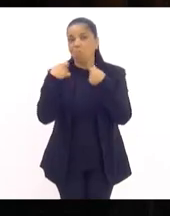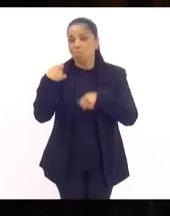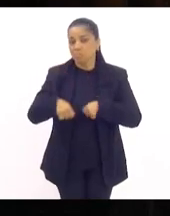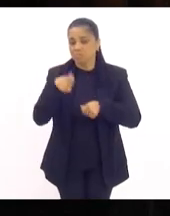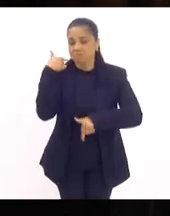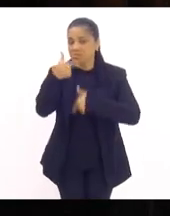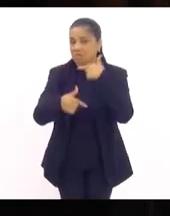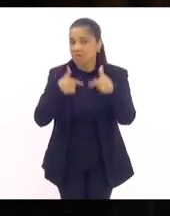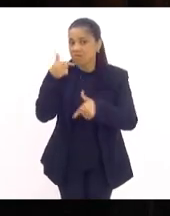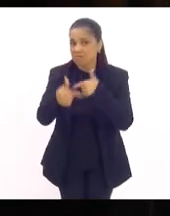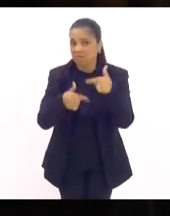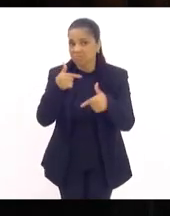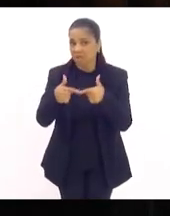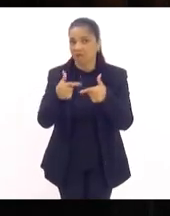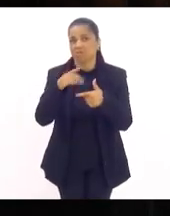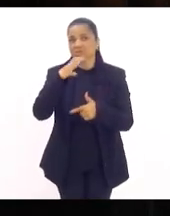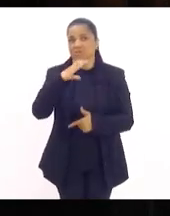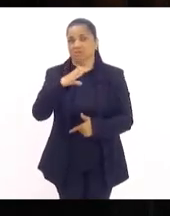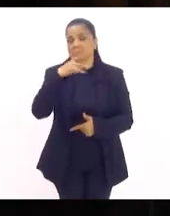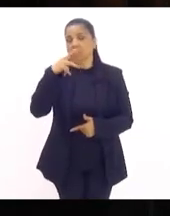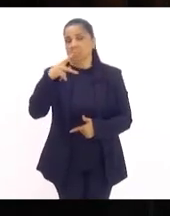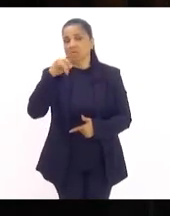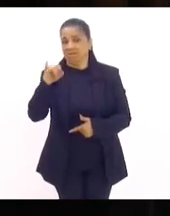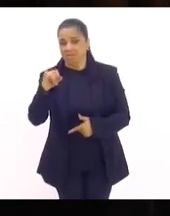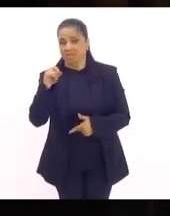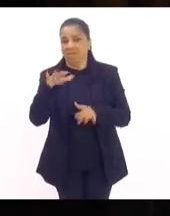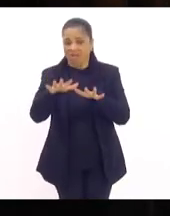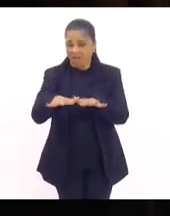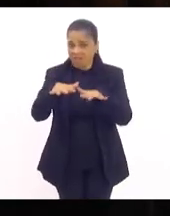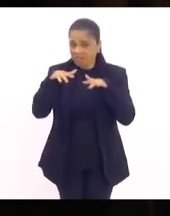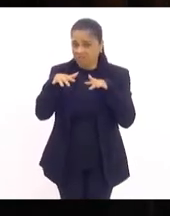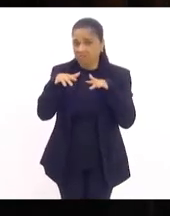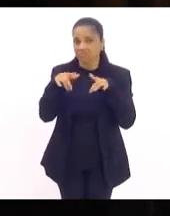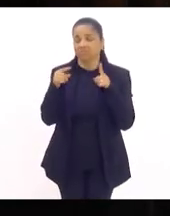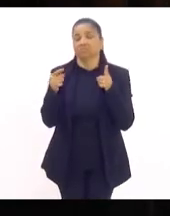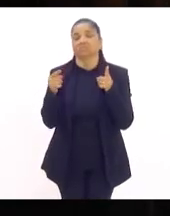fazer ações e audiências que garantam aí